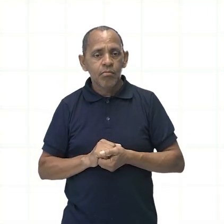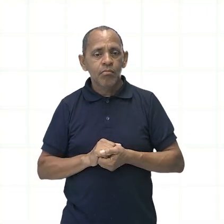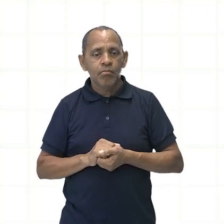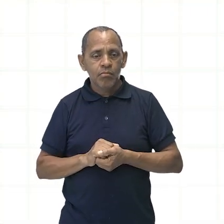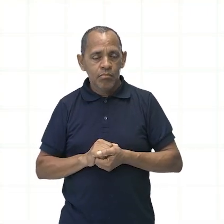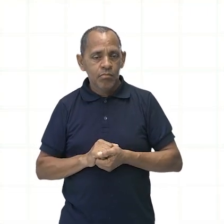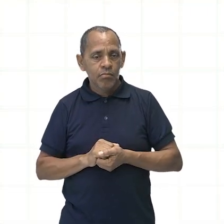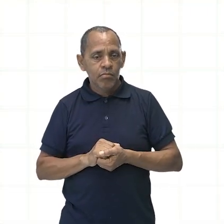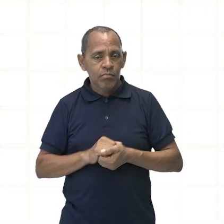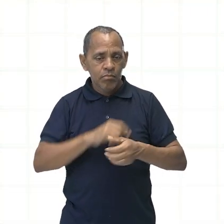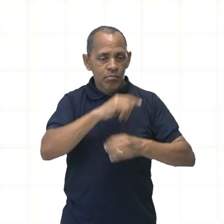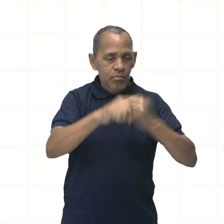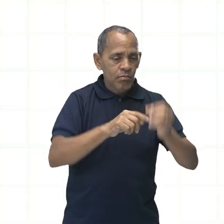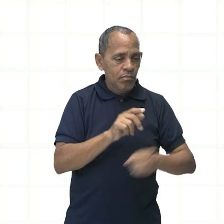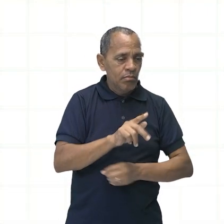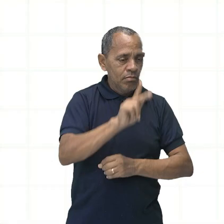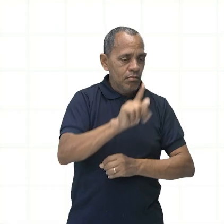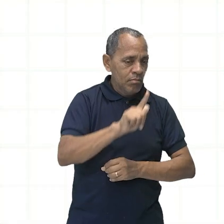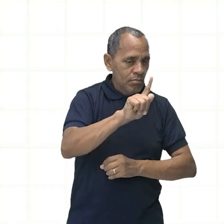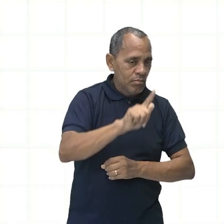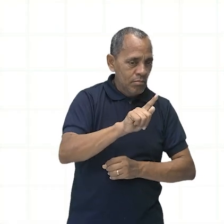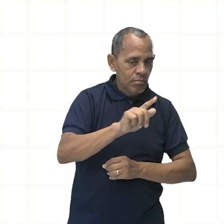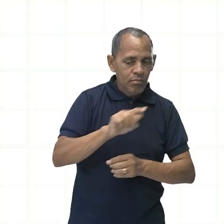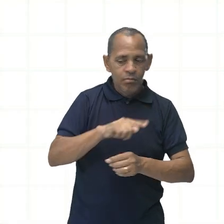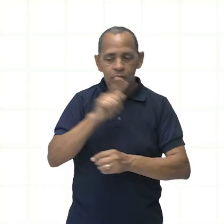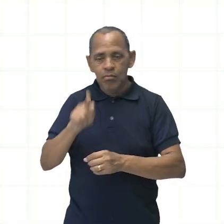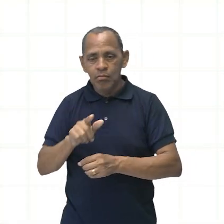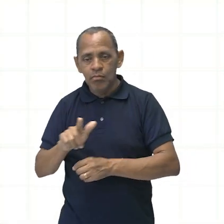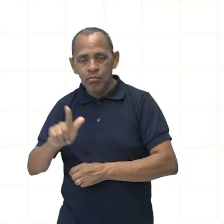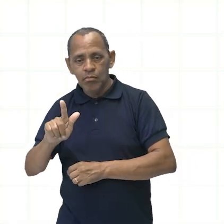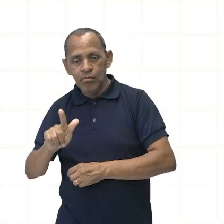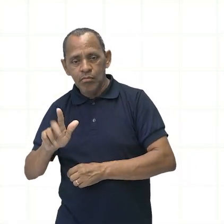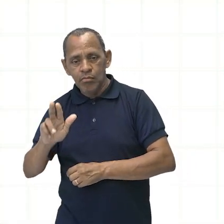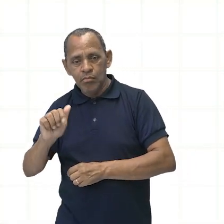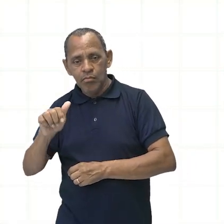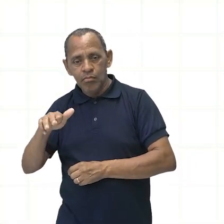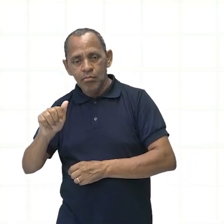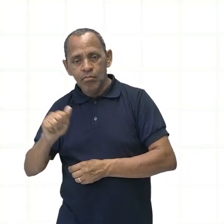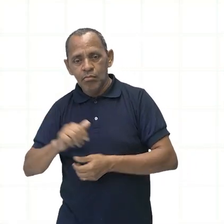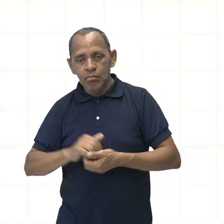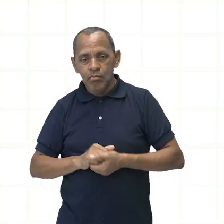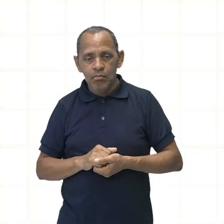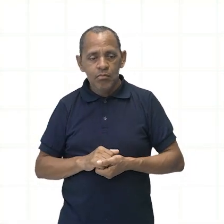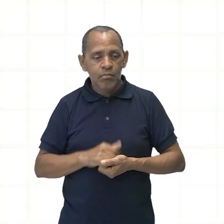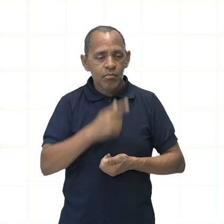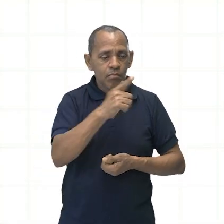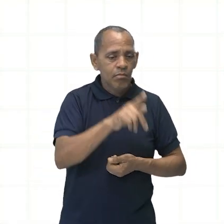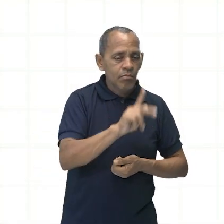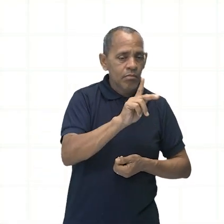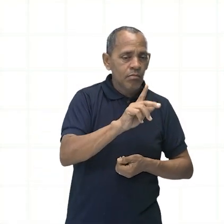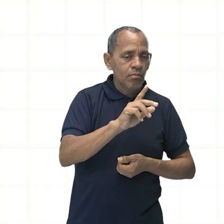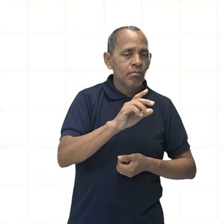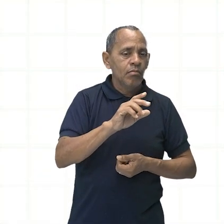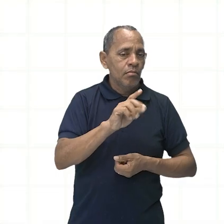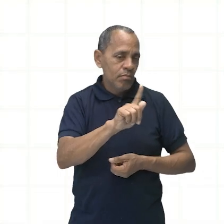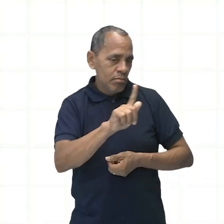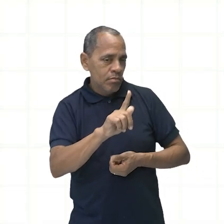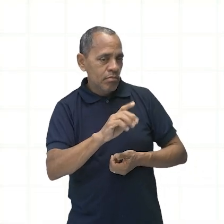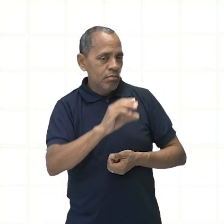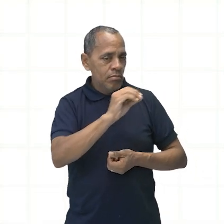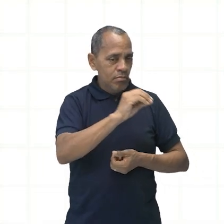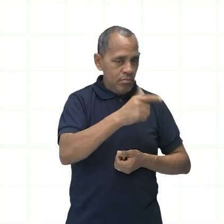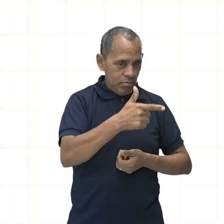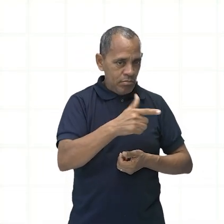para gramas. Então, se atentem, que essa é a nossa segunda etapa. Nós temos 1 quilo de oxigênio para medir,